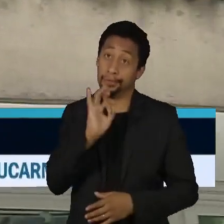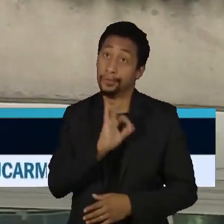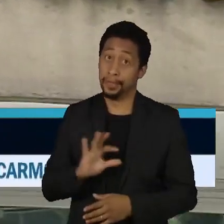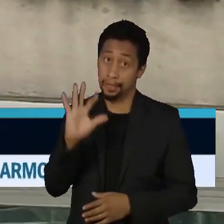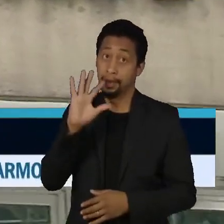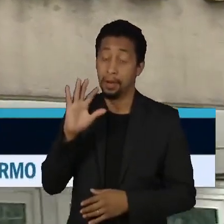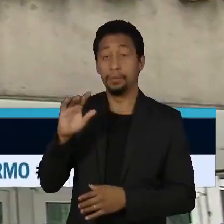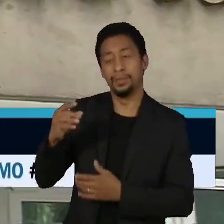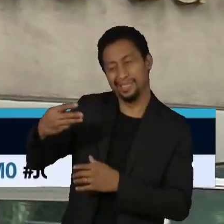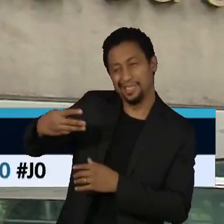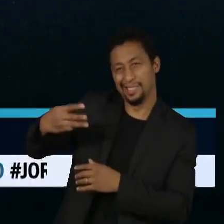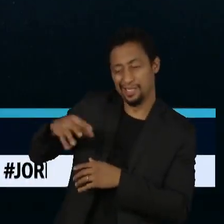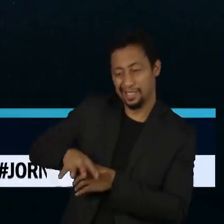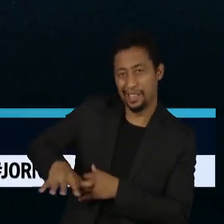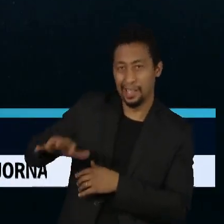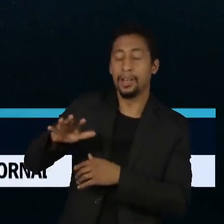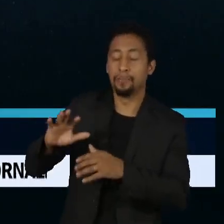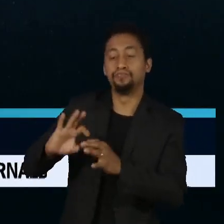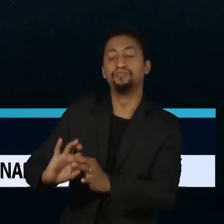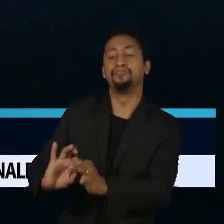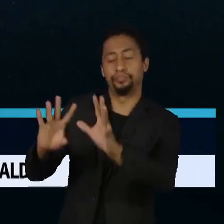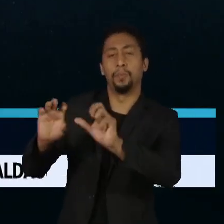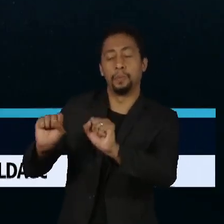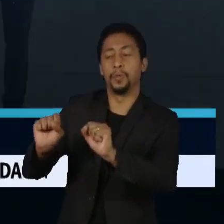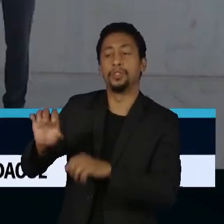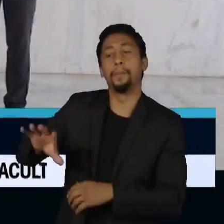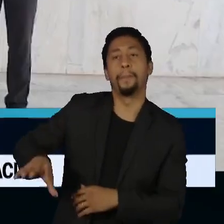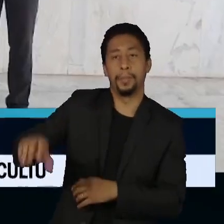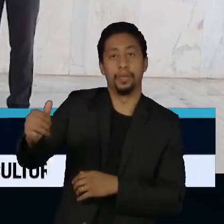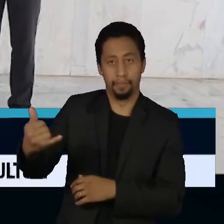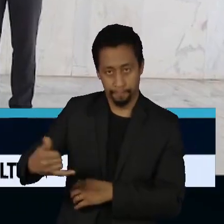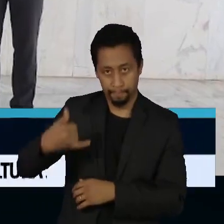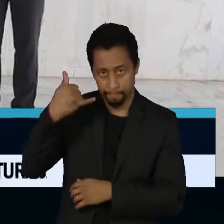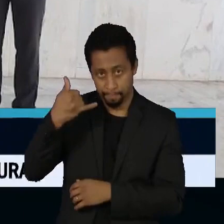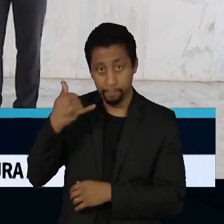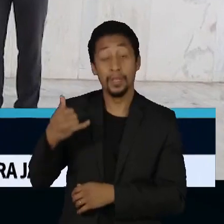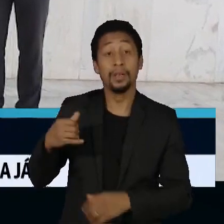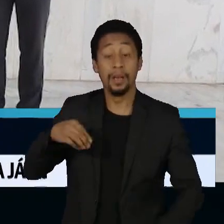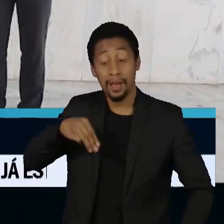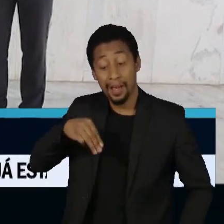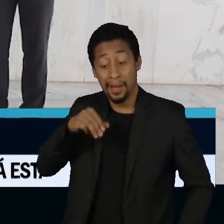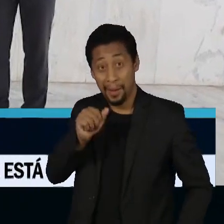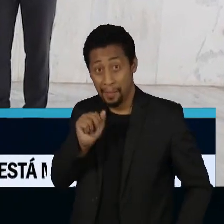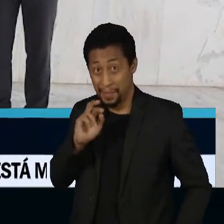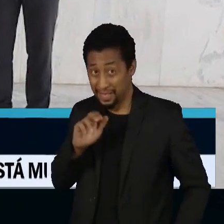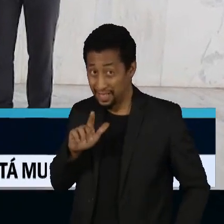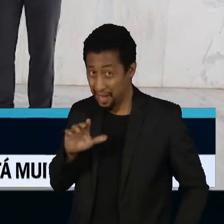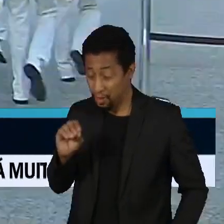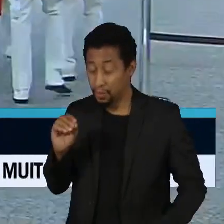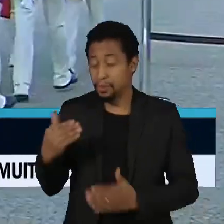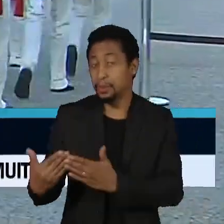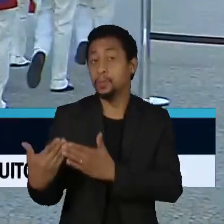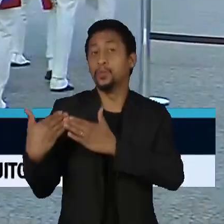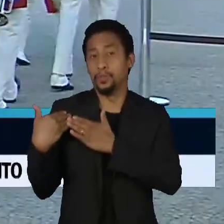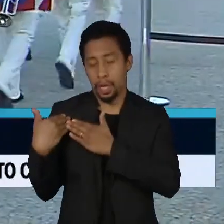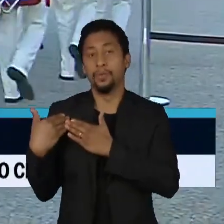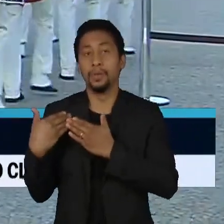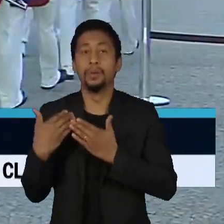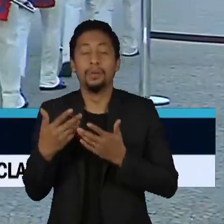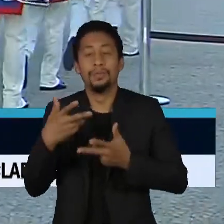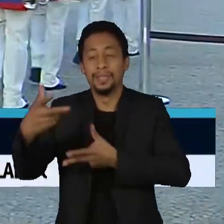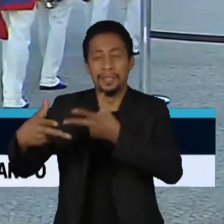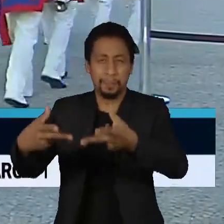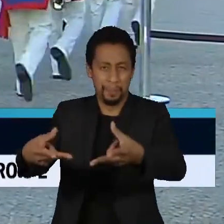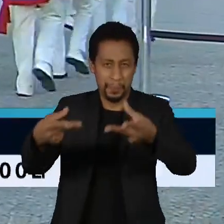Região liberou a detenção. Marcelo Vieira era o profissional responsável por separar quais presentes deveriam ir